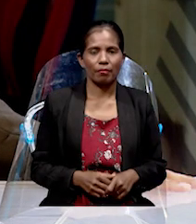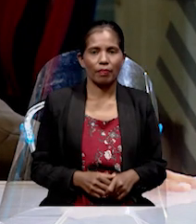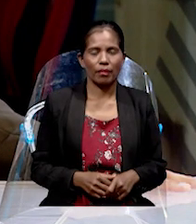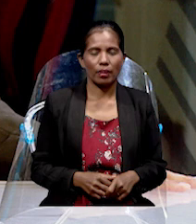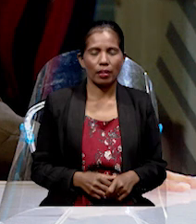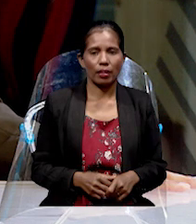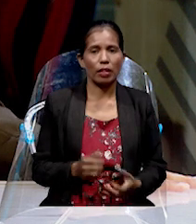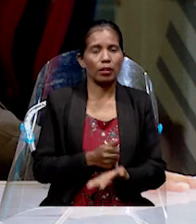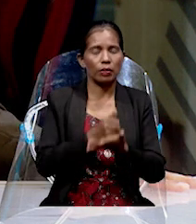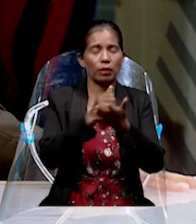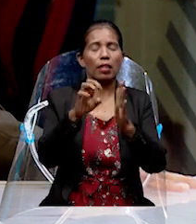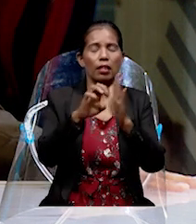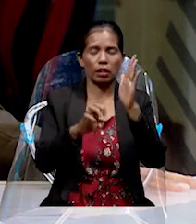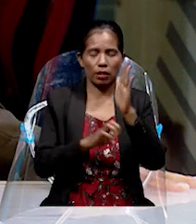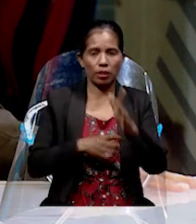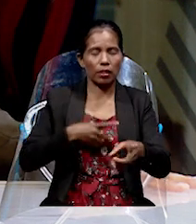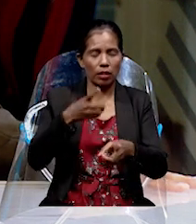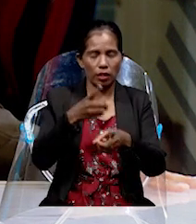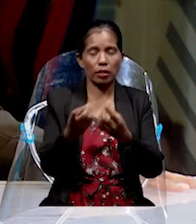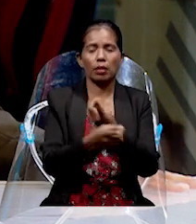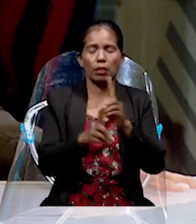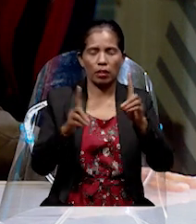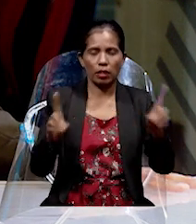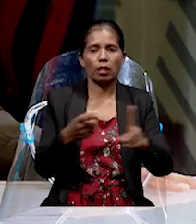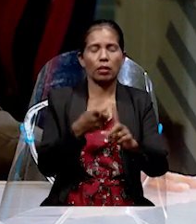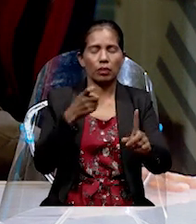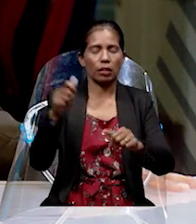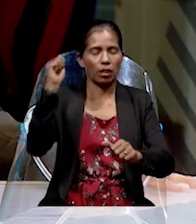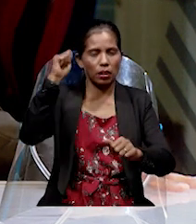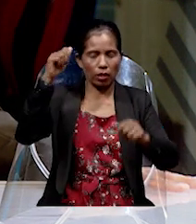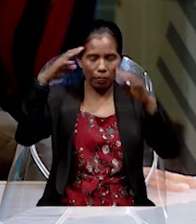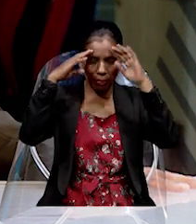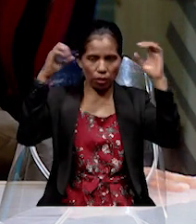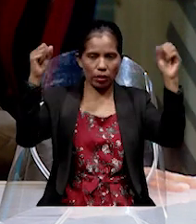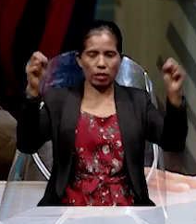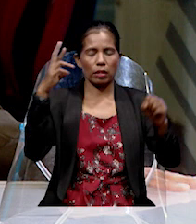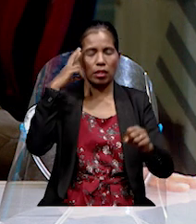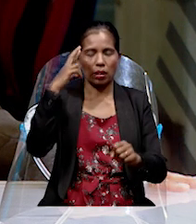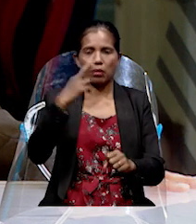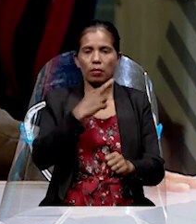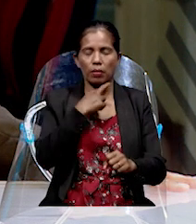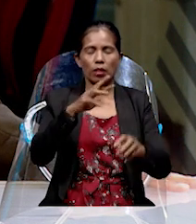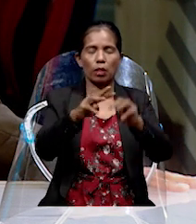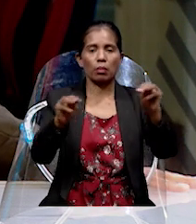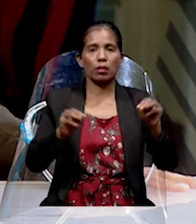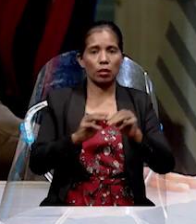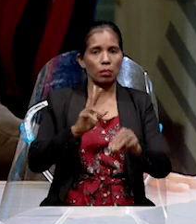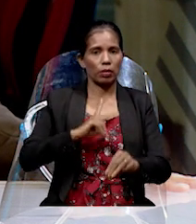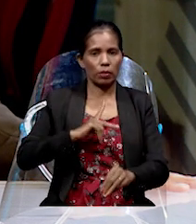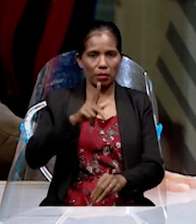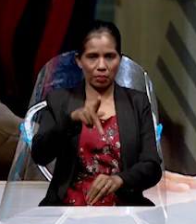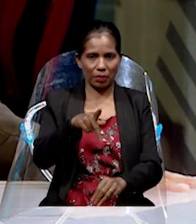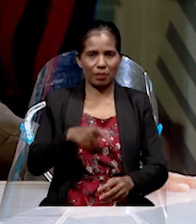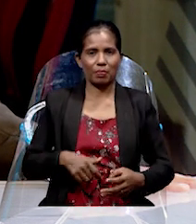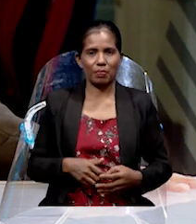Salve Estado de Direito Democrático, no dar tópico campanha da Hulu, com o candidato a presidente da República, José Ramos Horta, e o município Lauten.